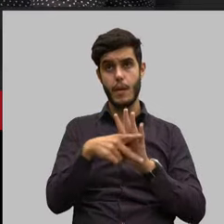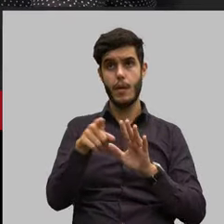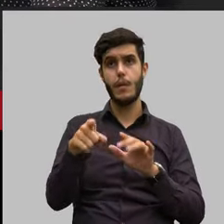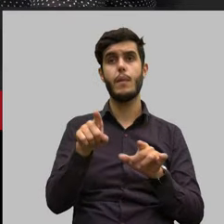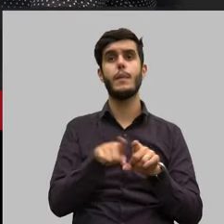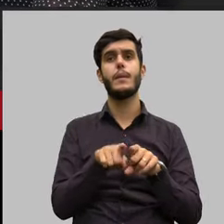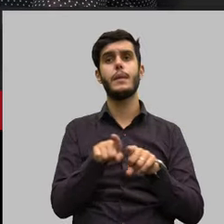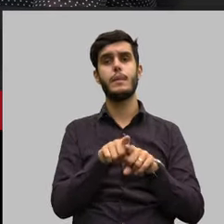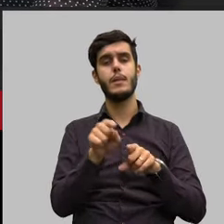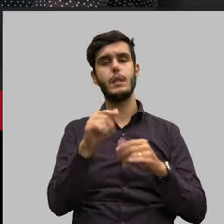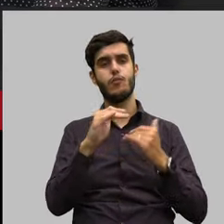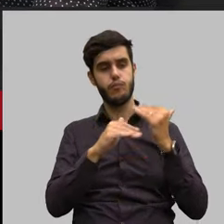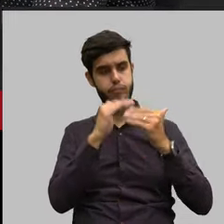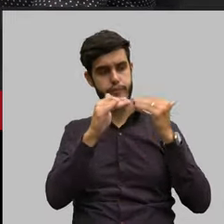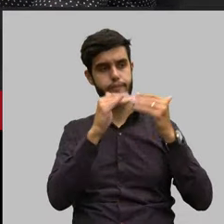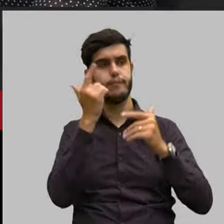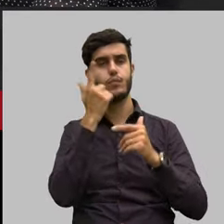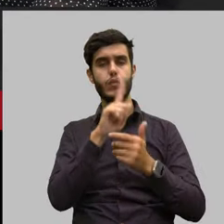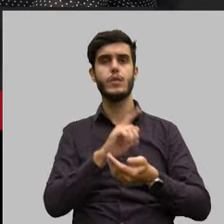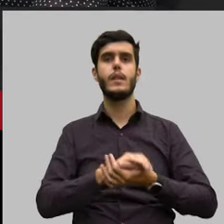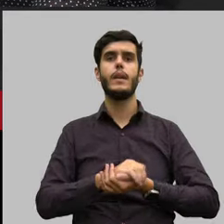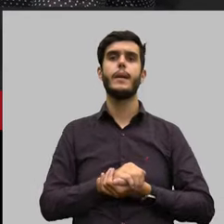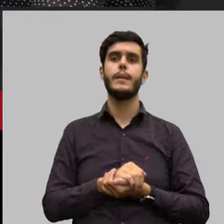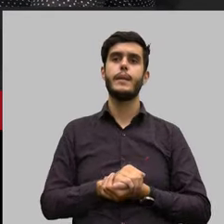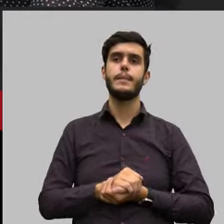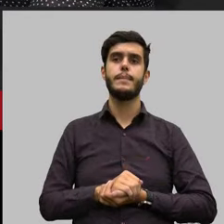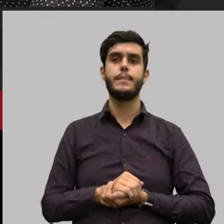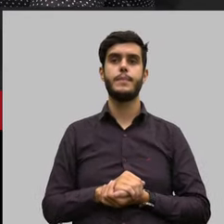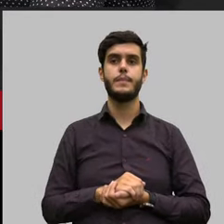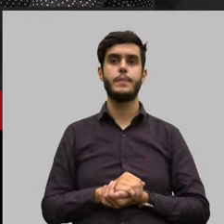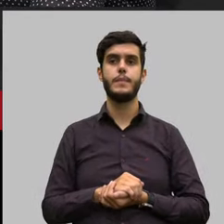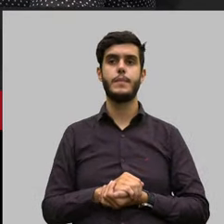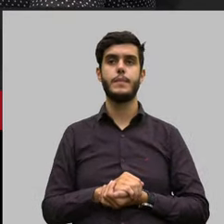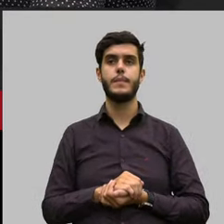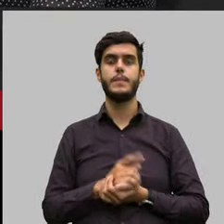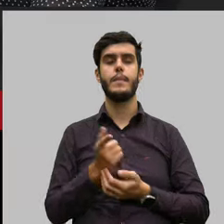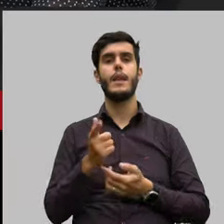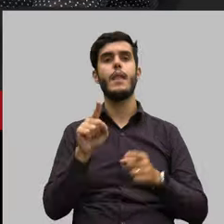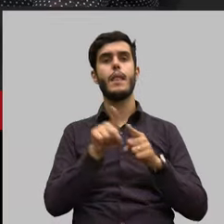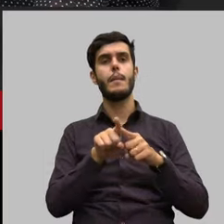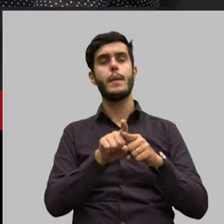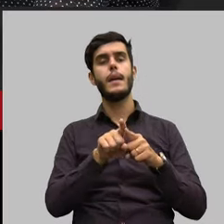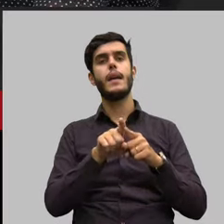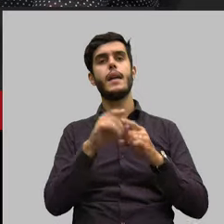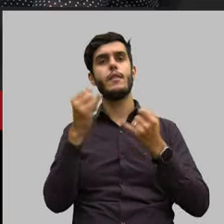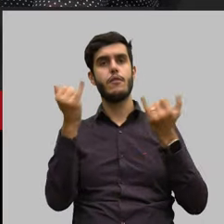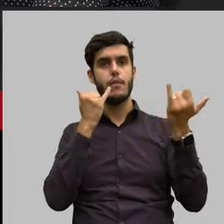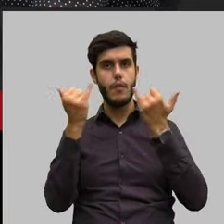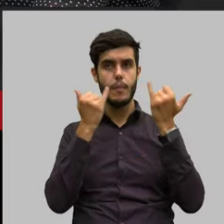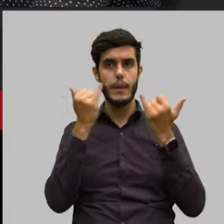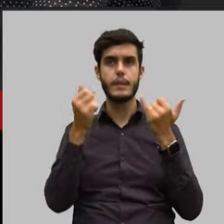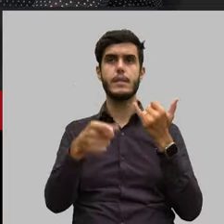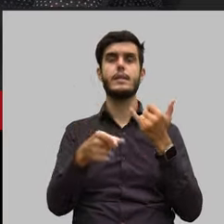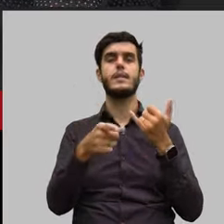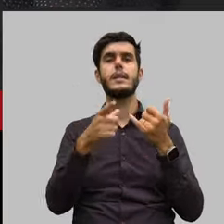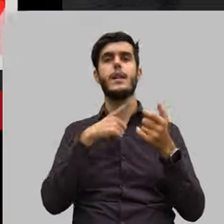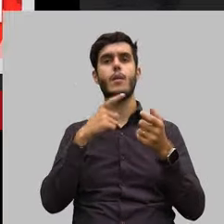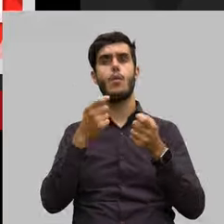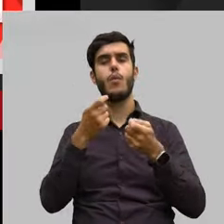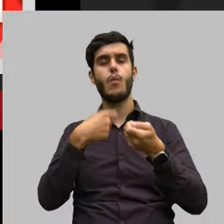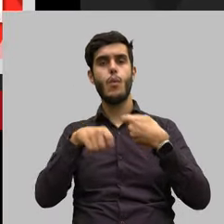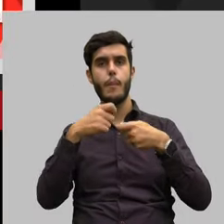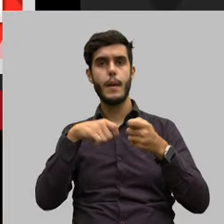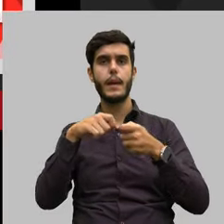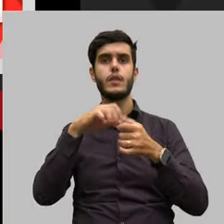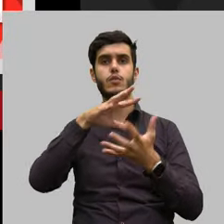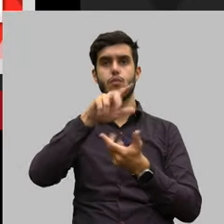esperar que eles se desenvolvam sozinhos eh estatística e informações a gente tem o dashboard de comércio internacional a gente tem o